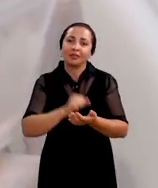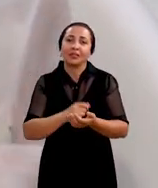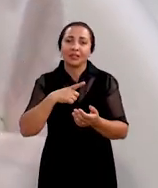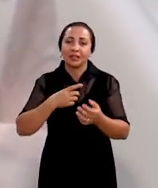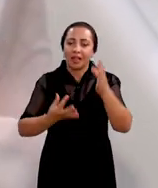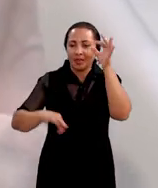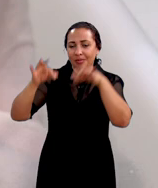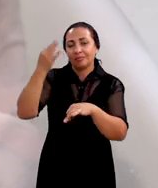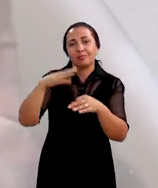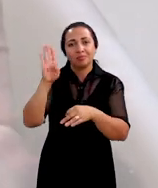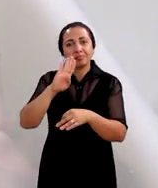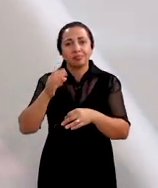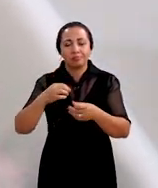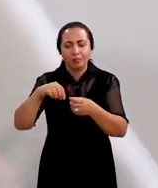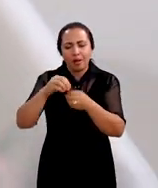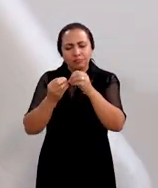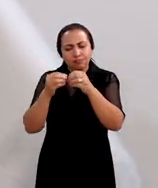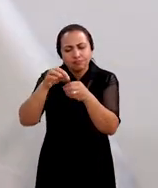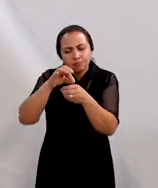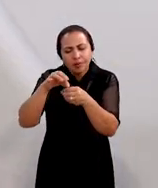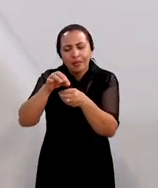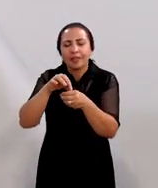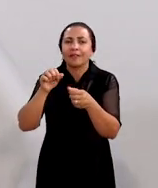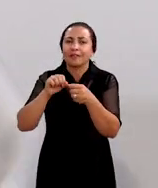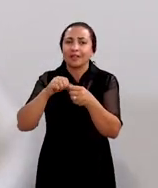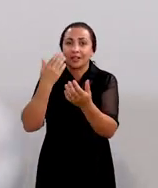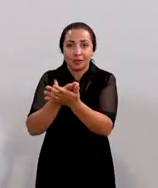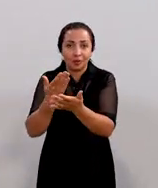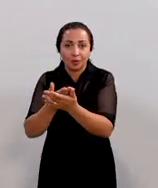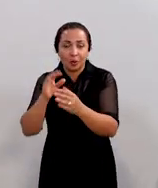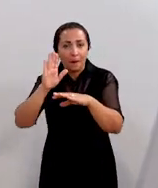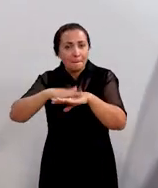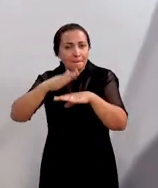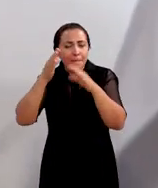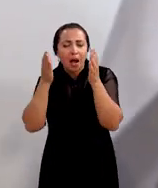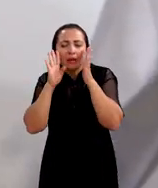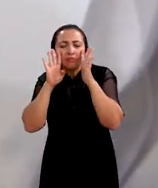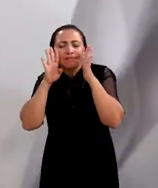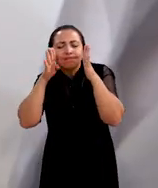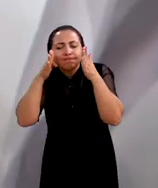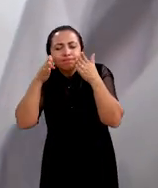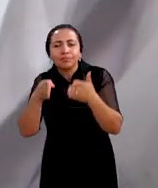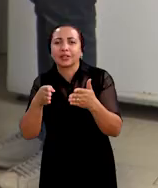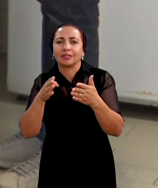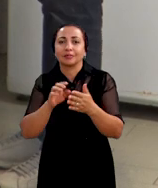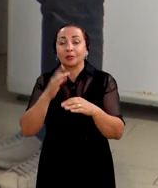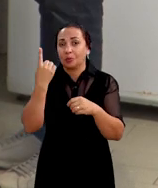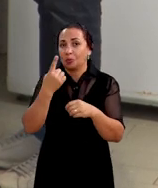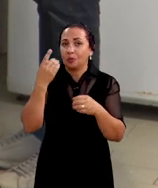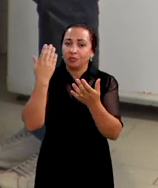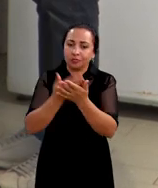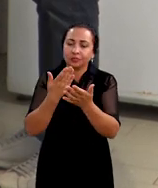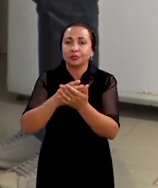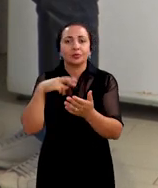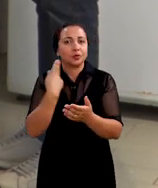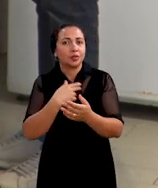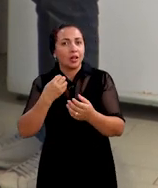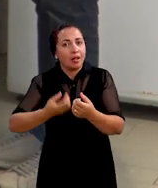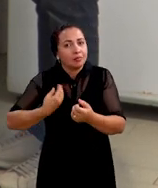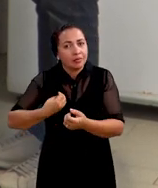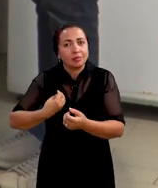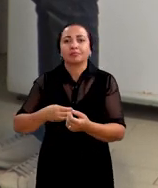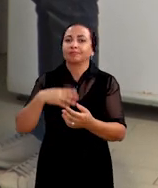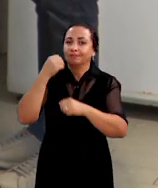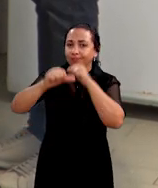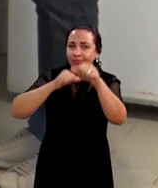E temos também um laboratório de biologia molecular, onde a gente faz estudos mais refinados. Um dos estudos que nós